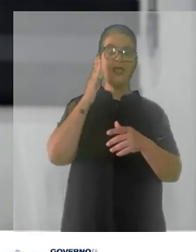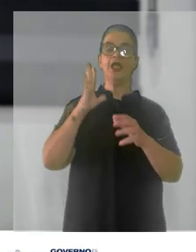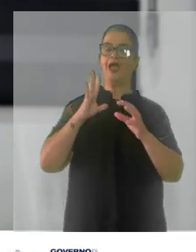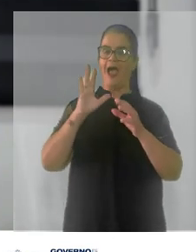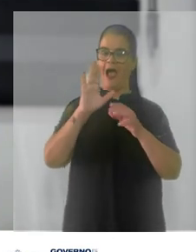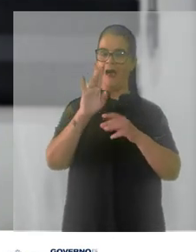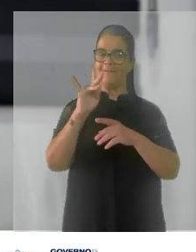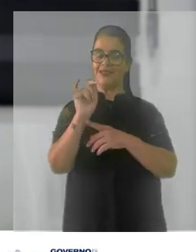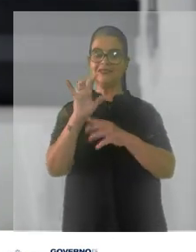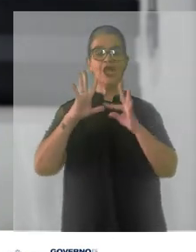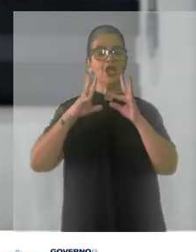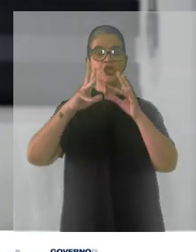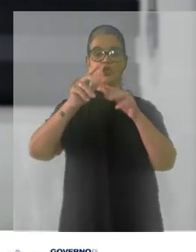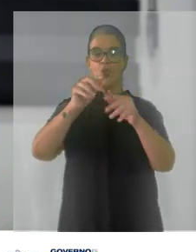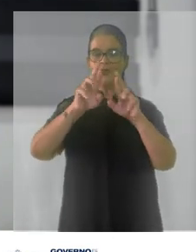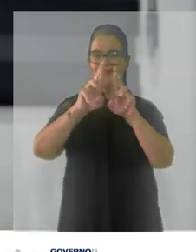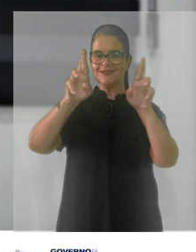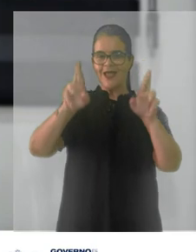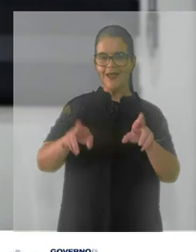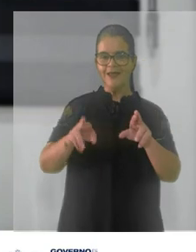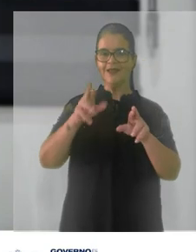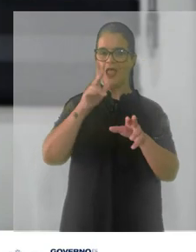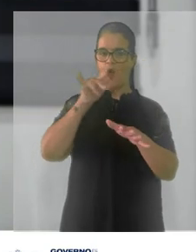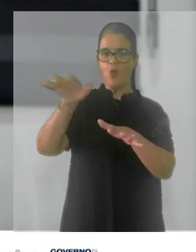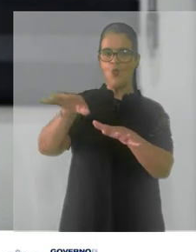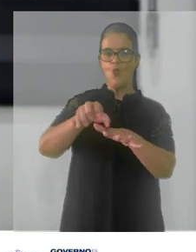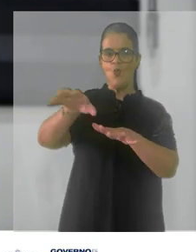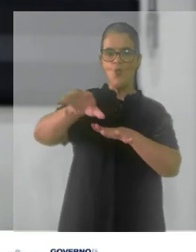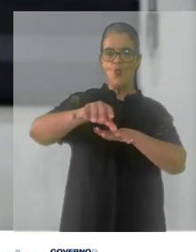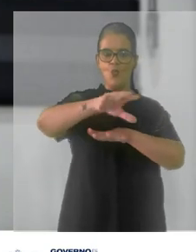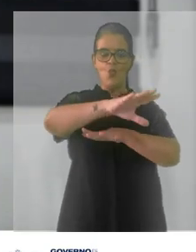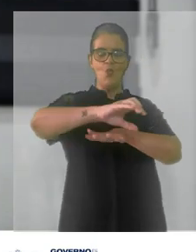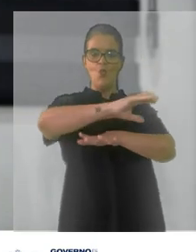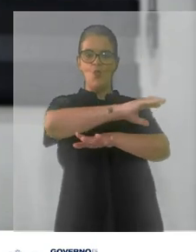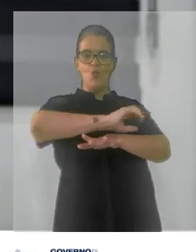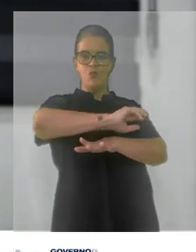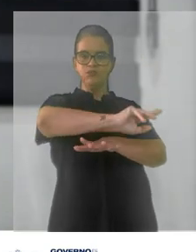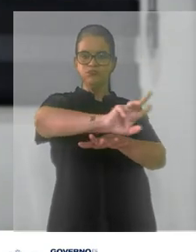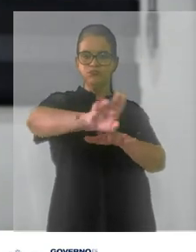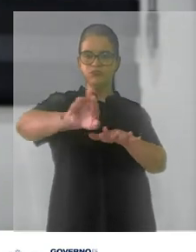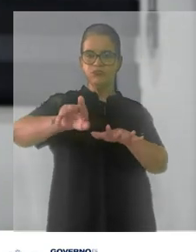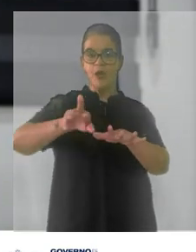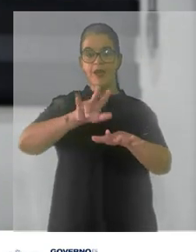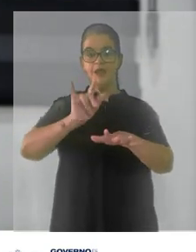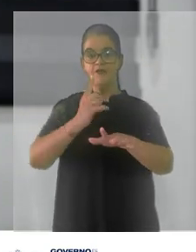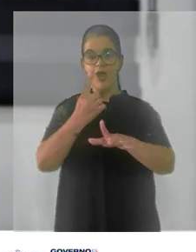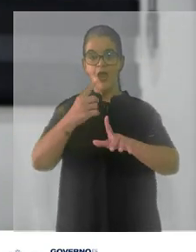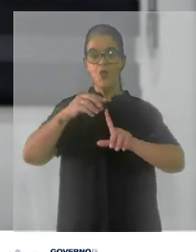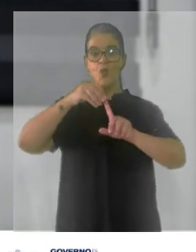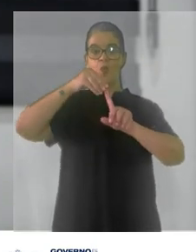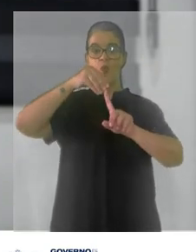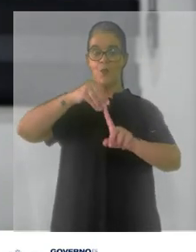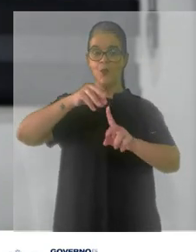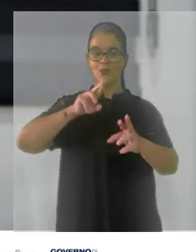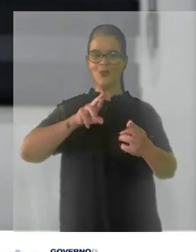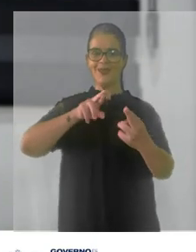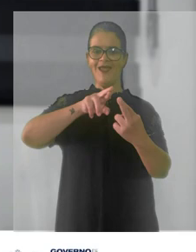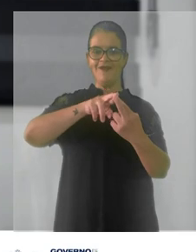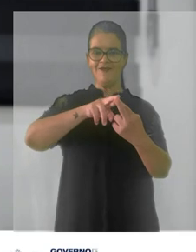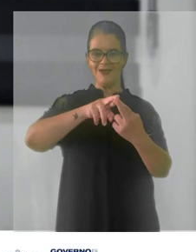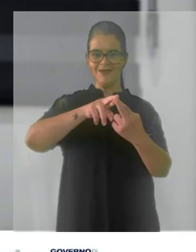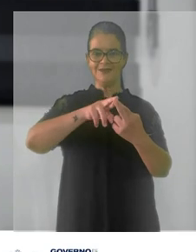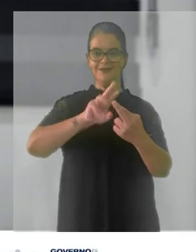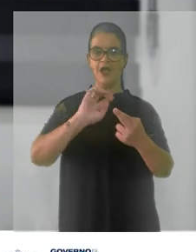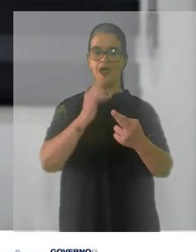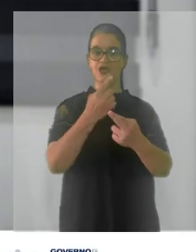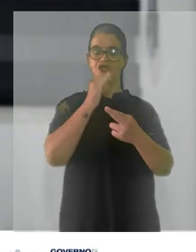esta rede de drenagem de água, que vai levar a um ponto de referência, que é o que a gente